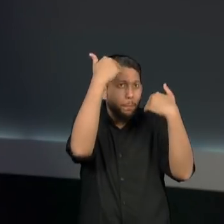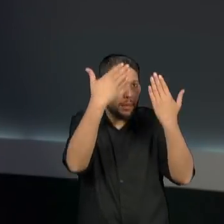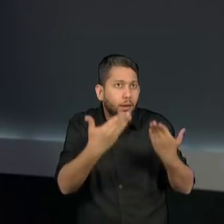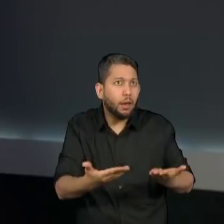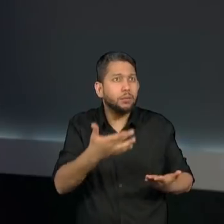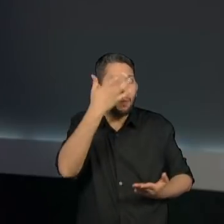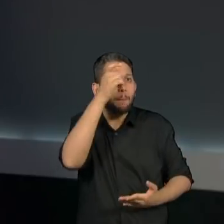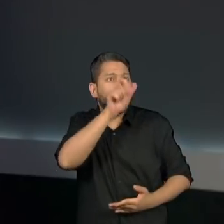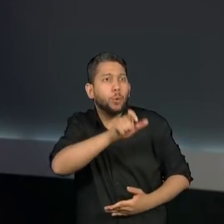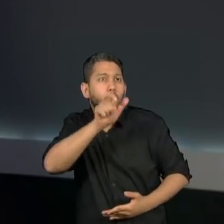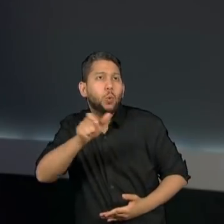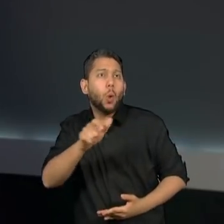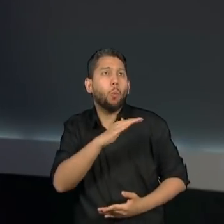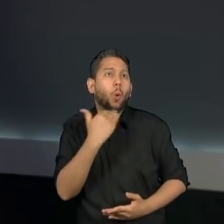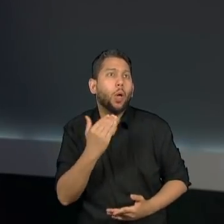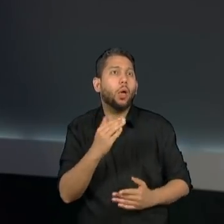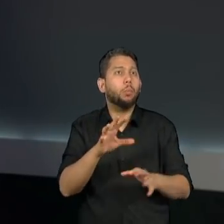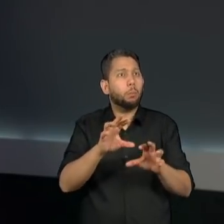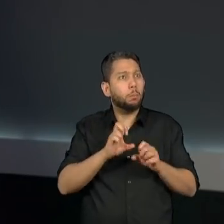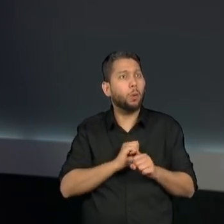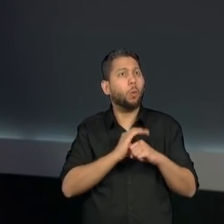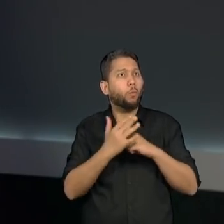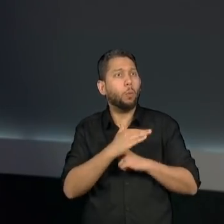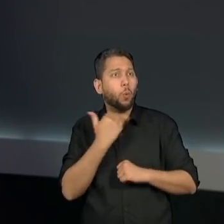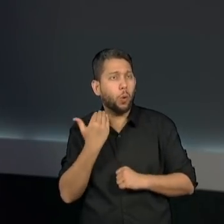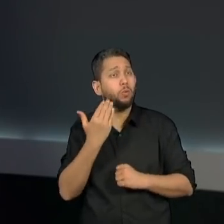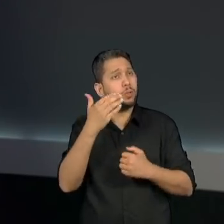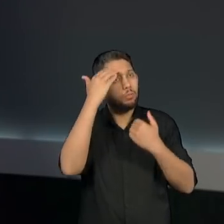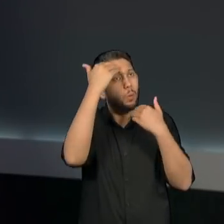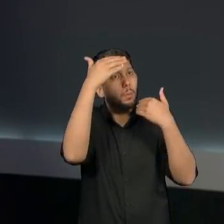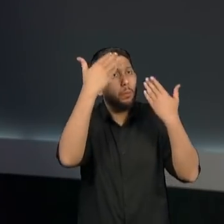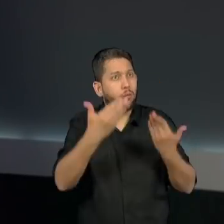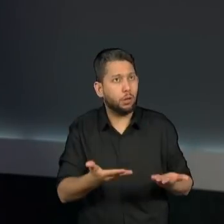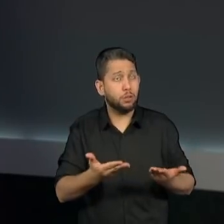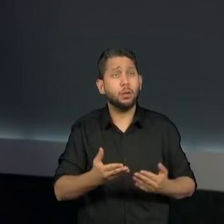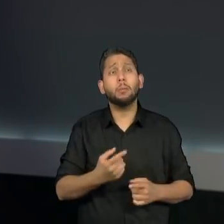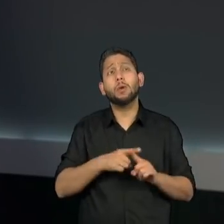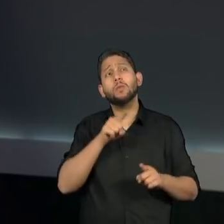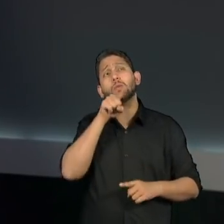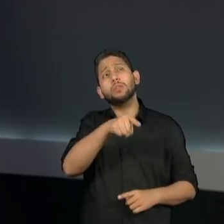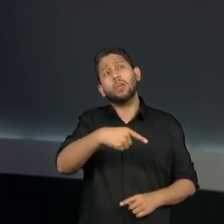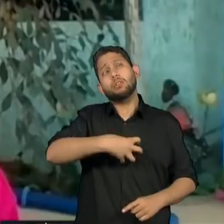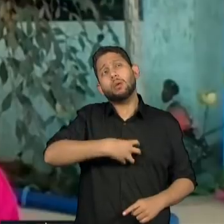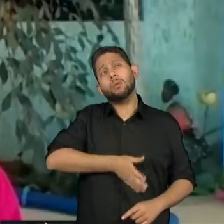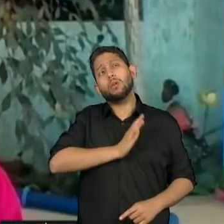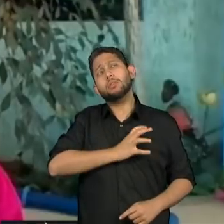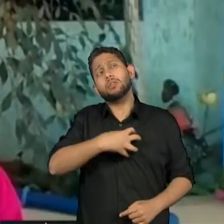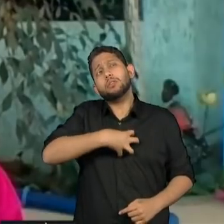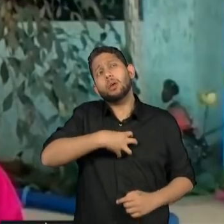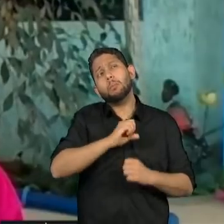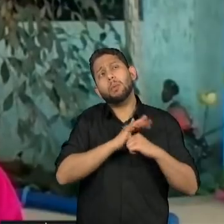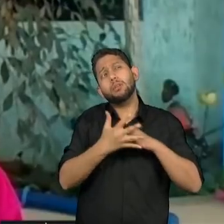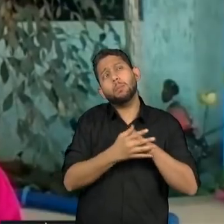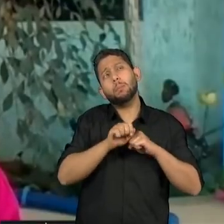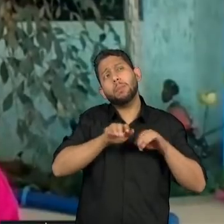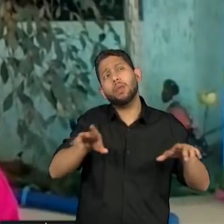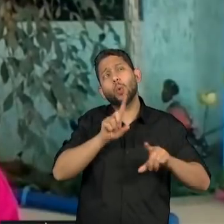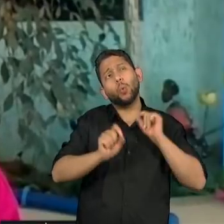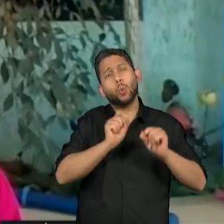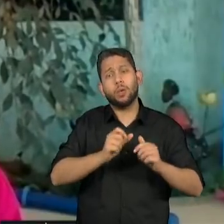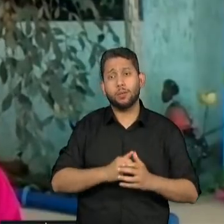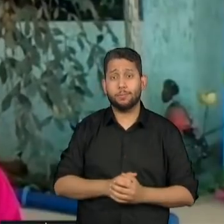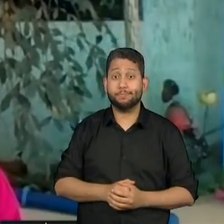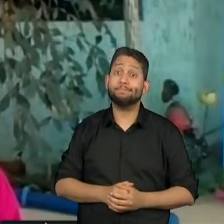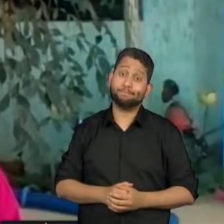pela Covid-19. O que essa pandemia significou para você, Nurit? Eu faço parte desse universo de pessoas